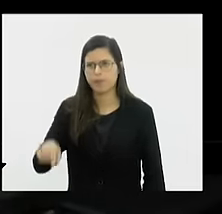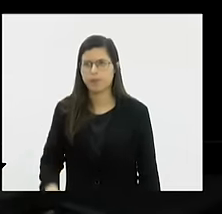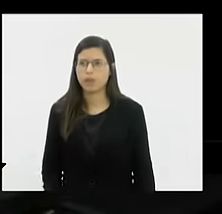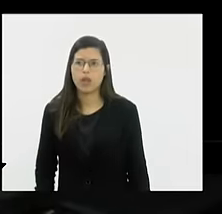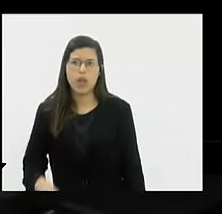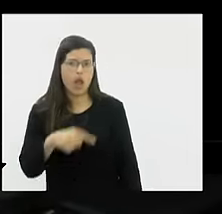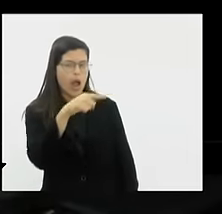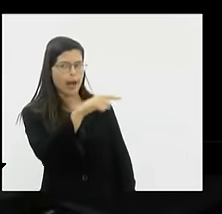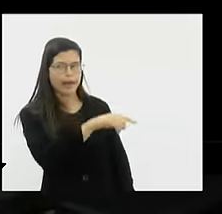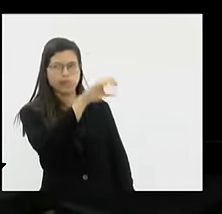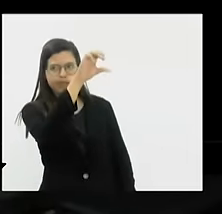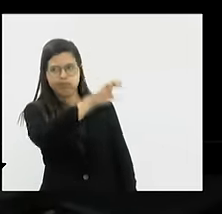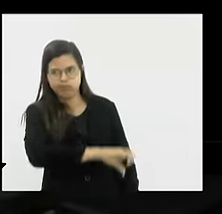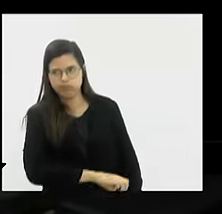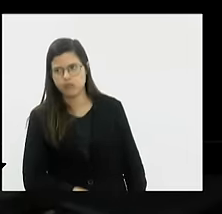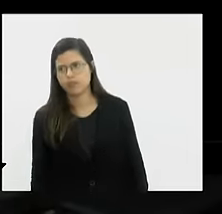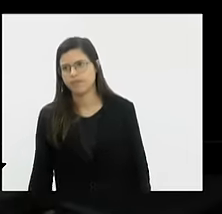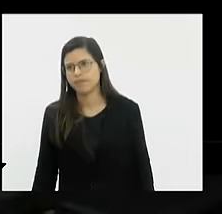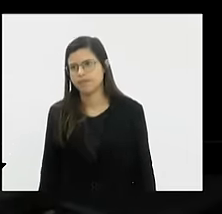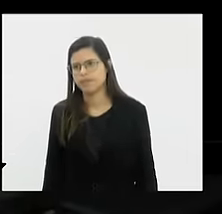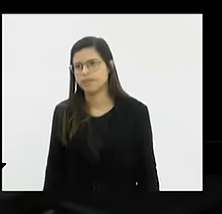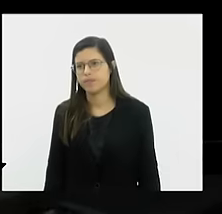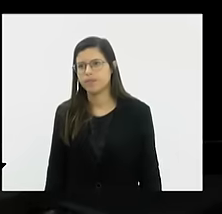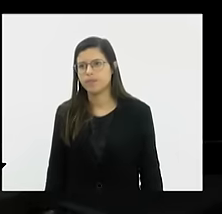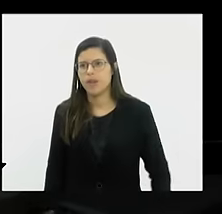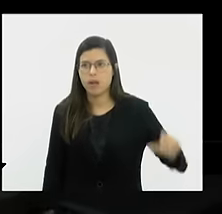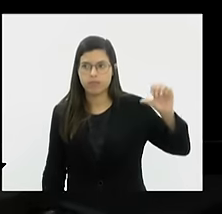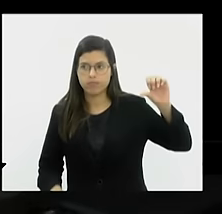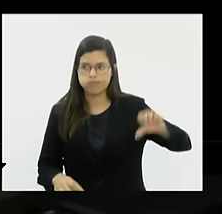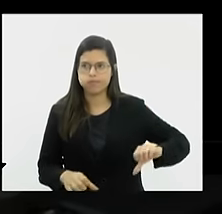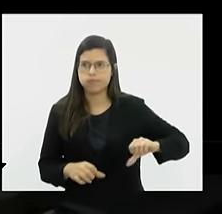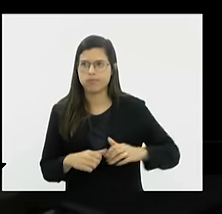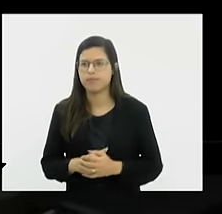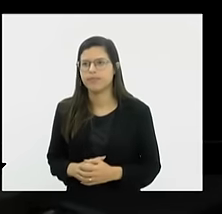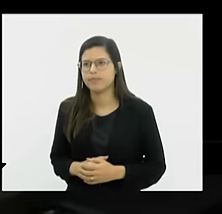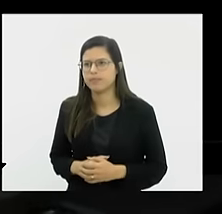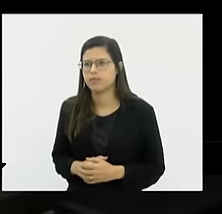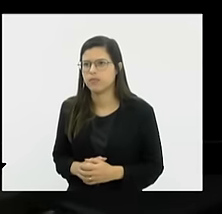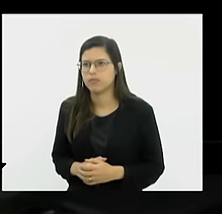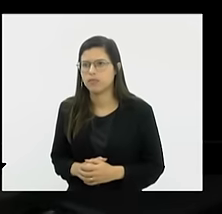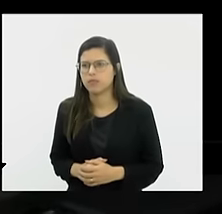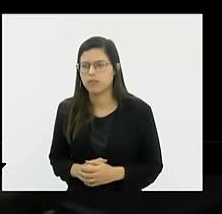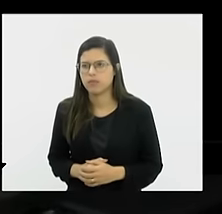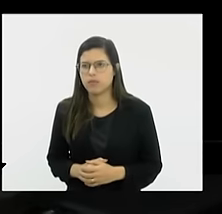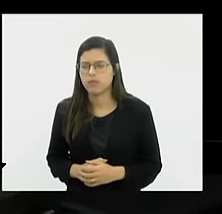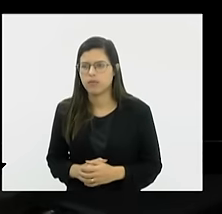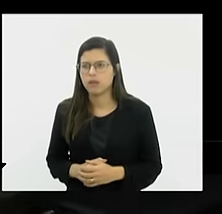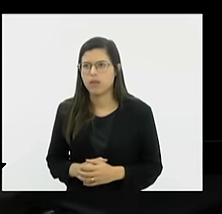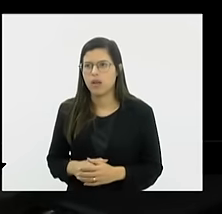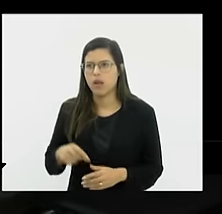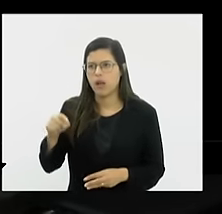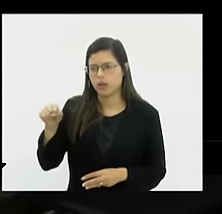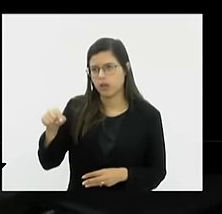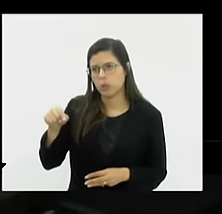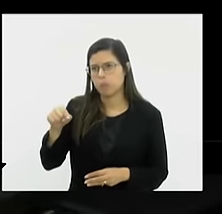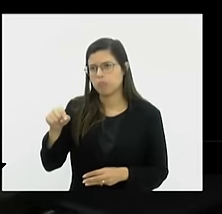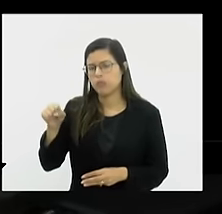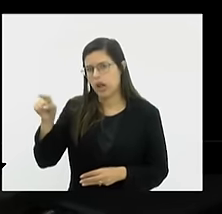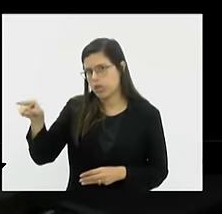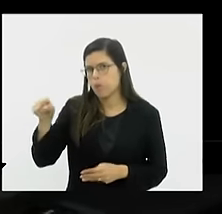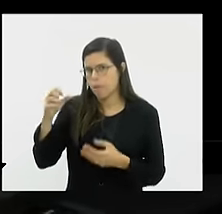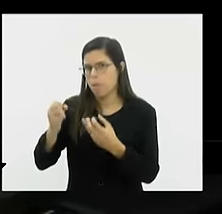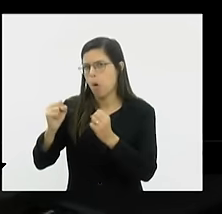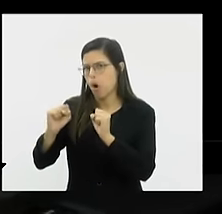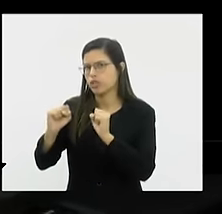Aqui é desgraça. Olha lá. Olha a desgraça lá. Aí. Aí aqui pode. Aí é o que eu